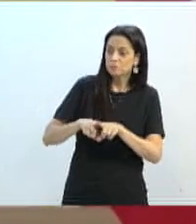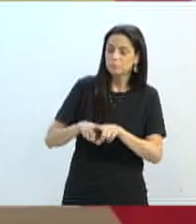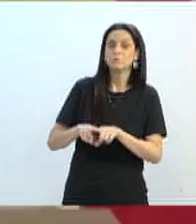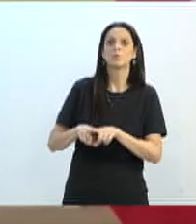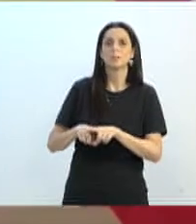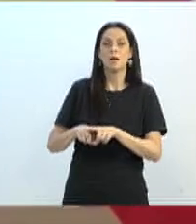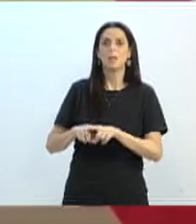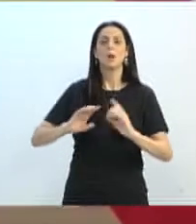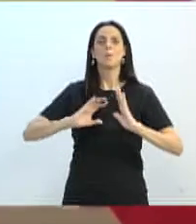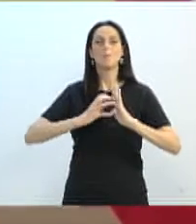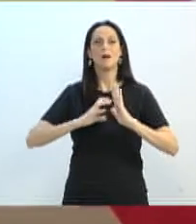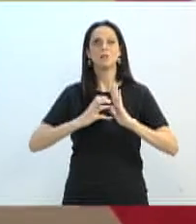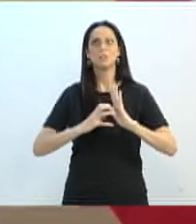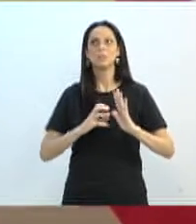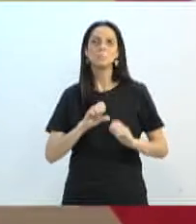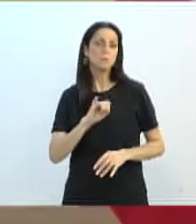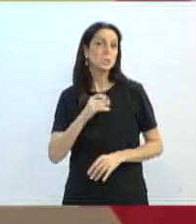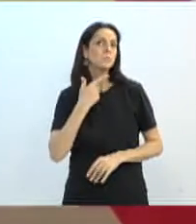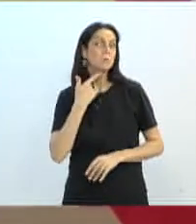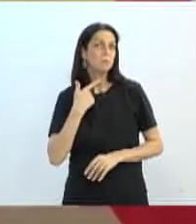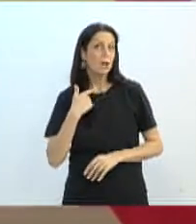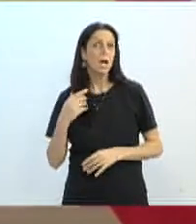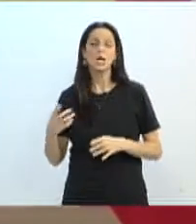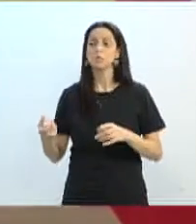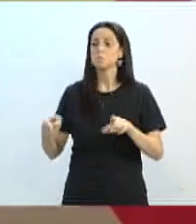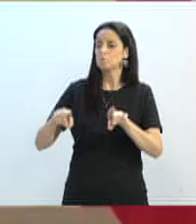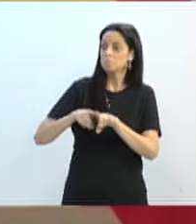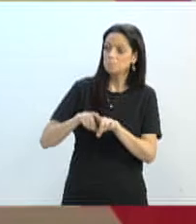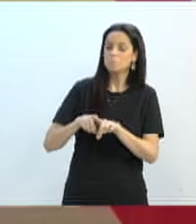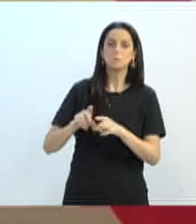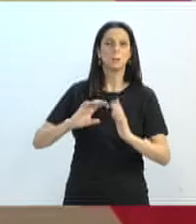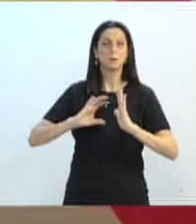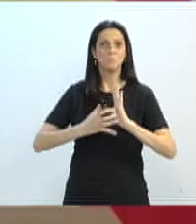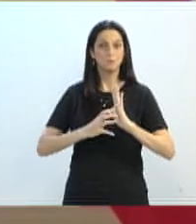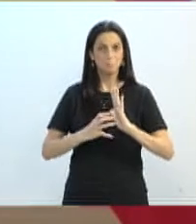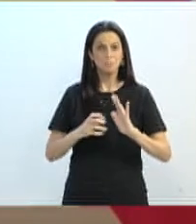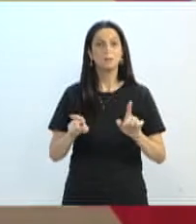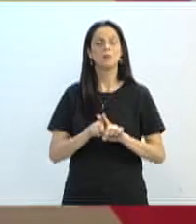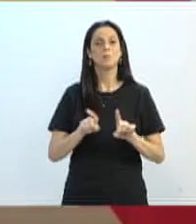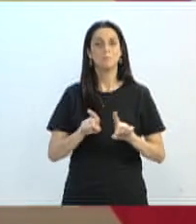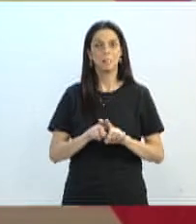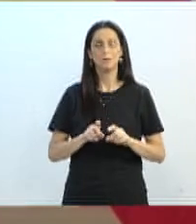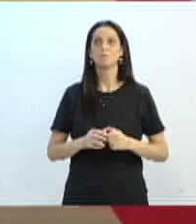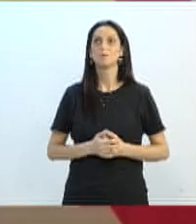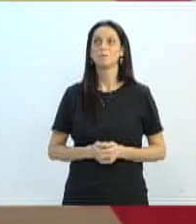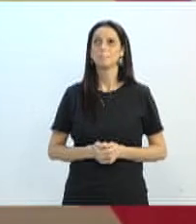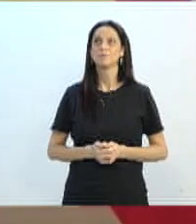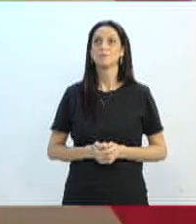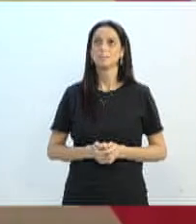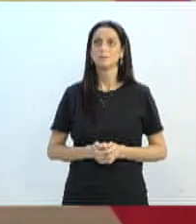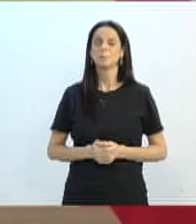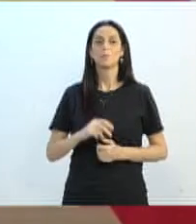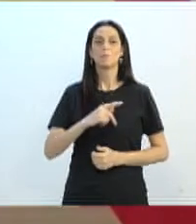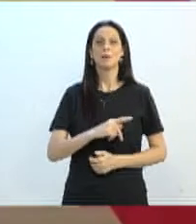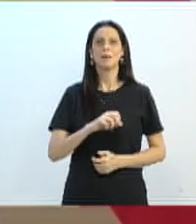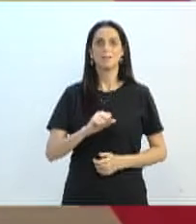Matias, que as pessoas, se tiver interesse, se filiar ao nosso partido, ao nosso PSTB,